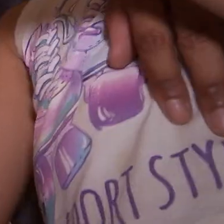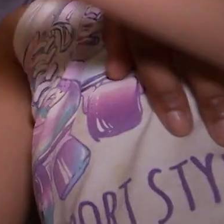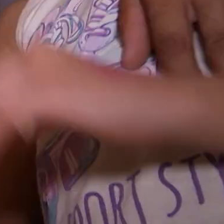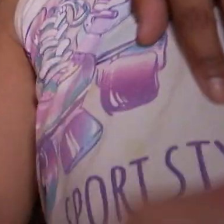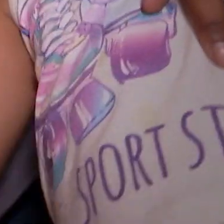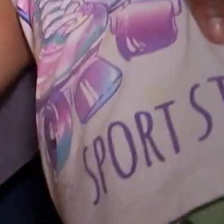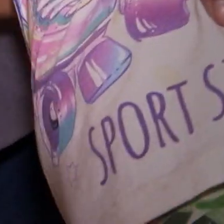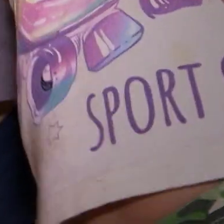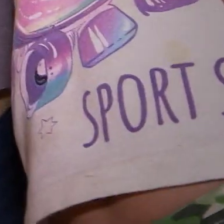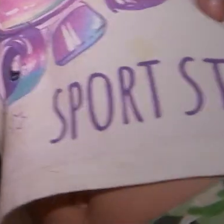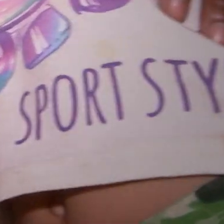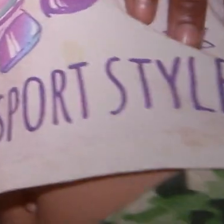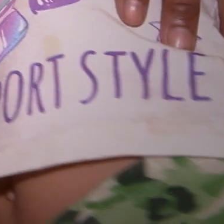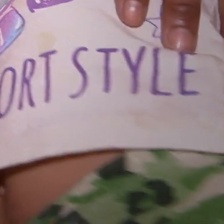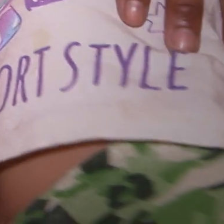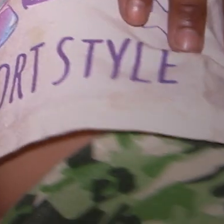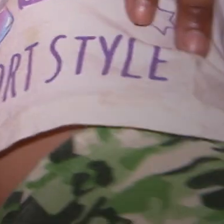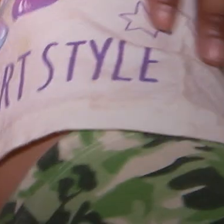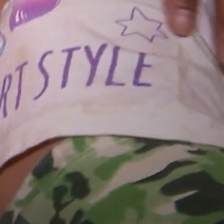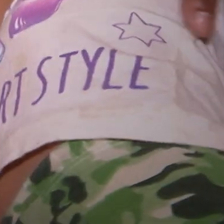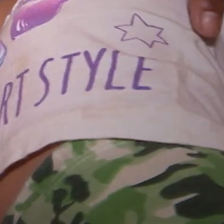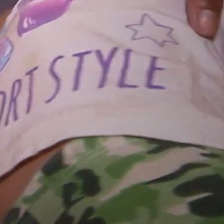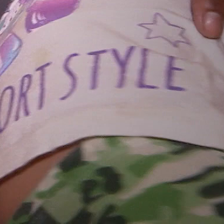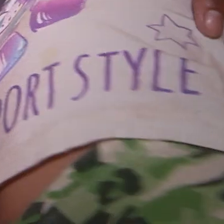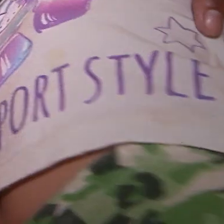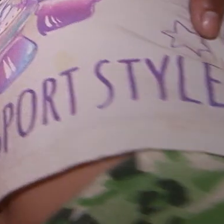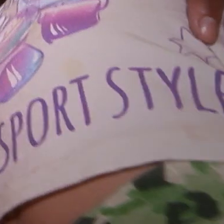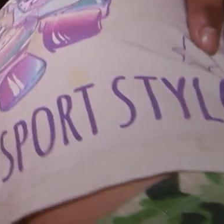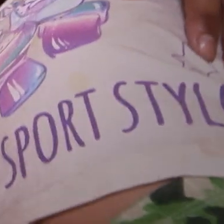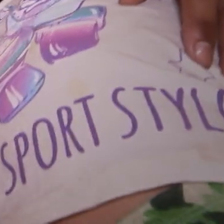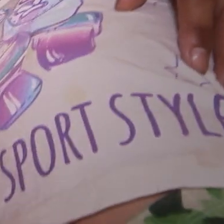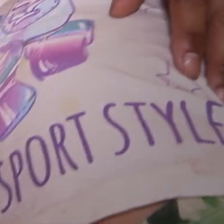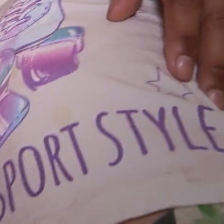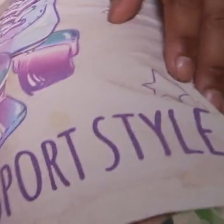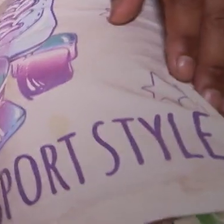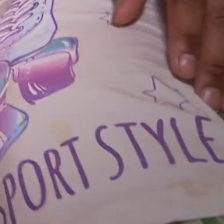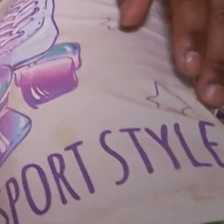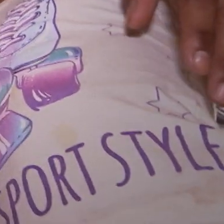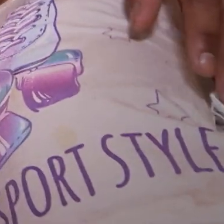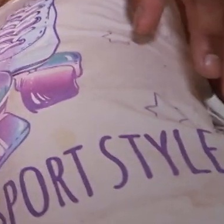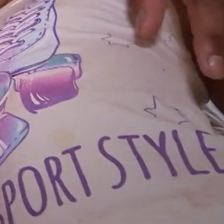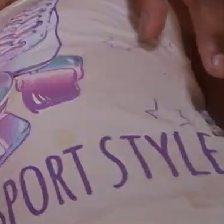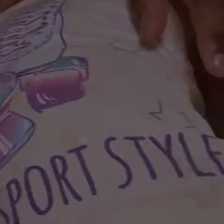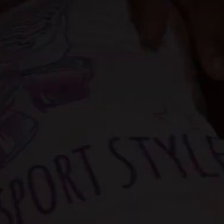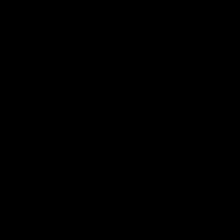chegar. Eu posso com todo tipo de força.